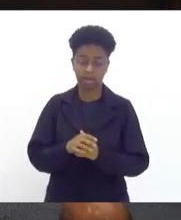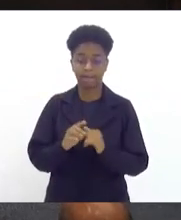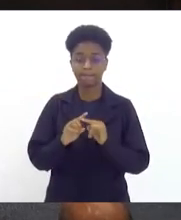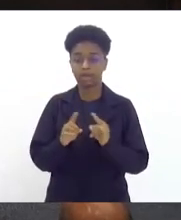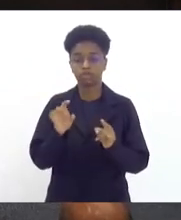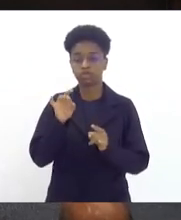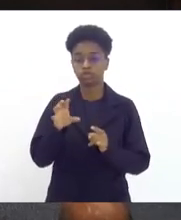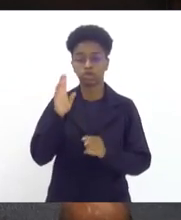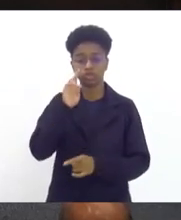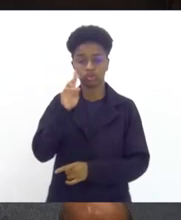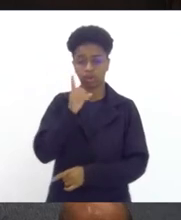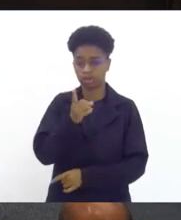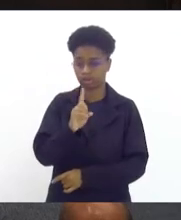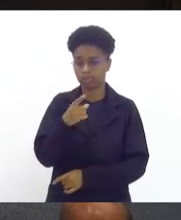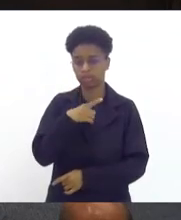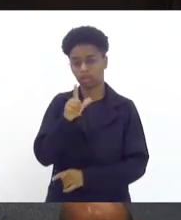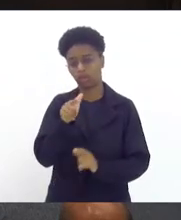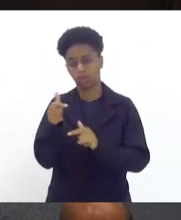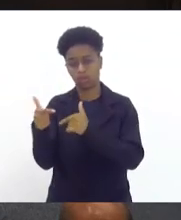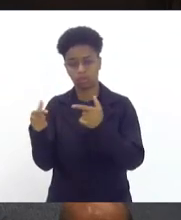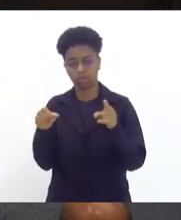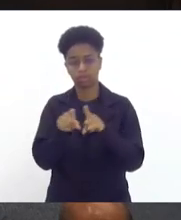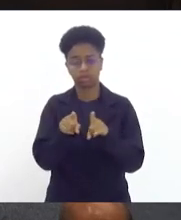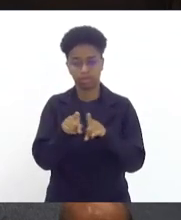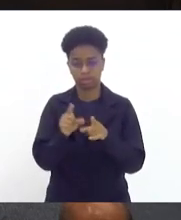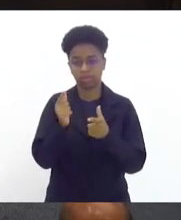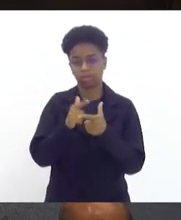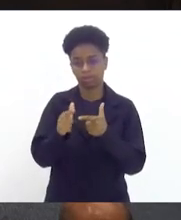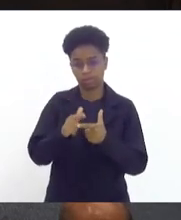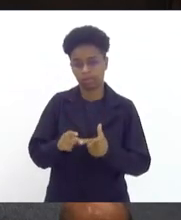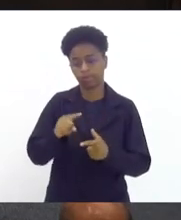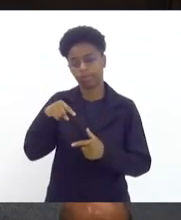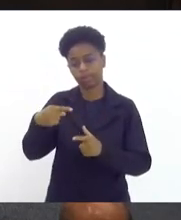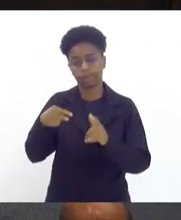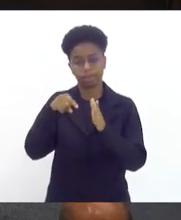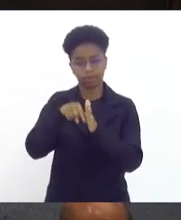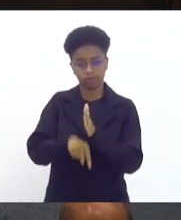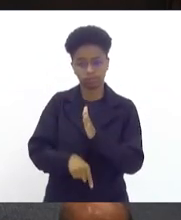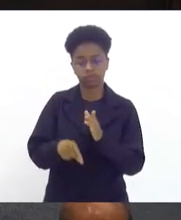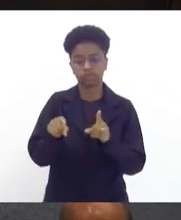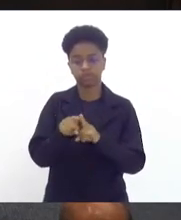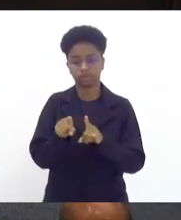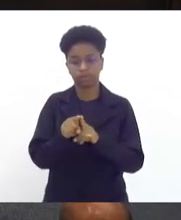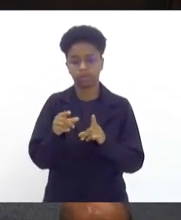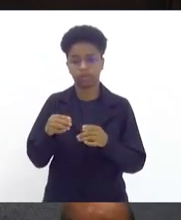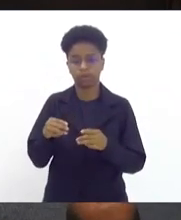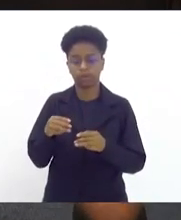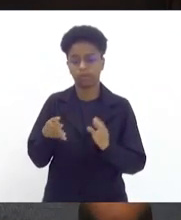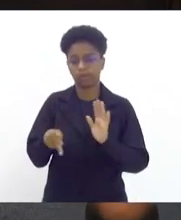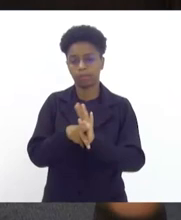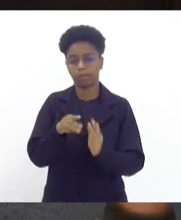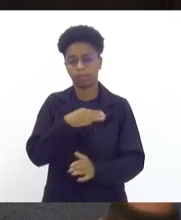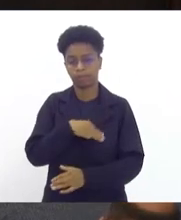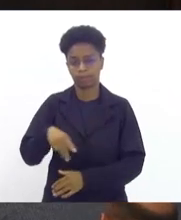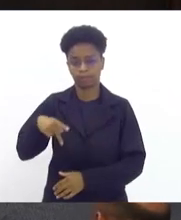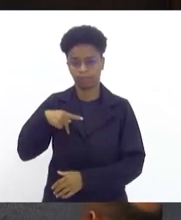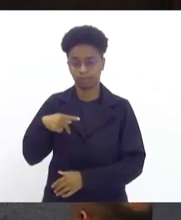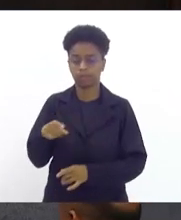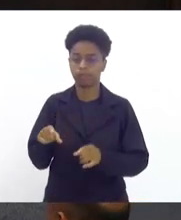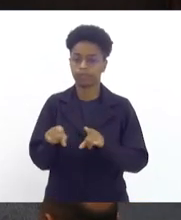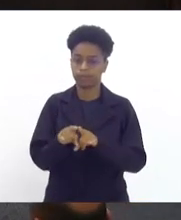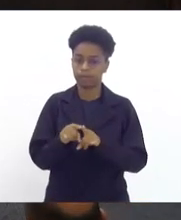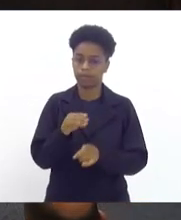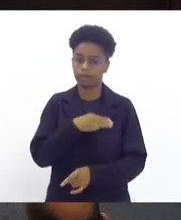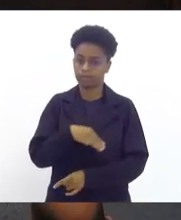somente a questão de história tem outras questões aí que depois foram aprofundadas até pelo próprio ministério público e Ministério